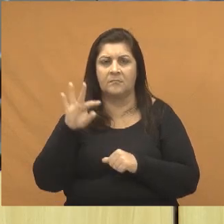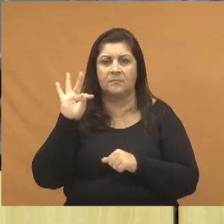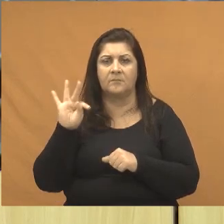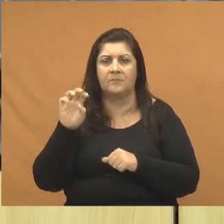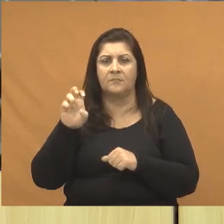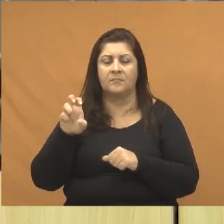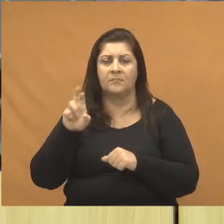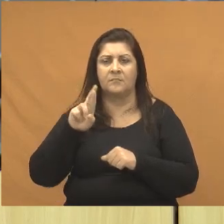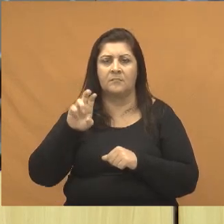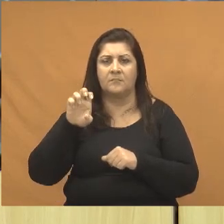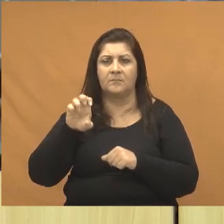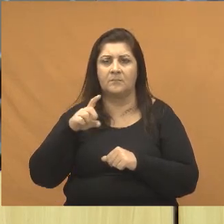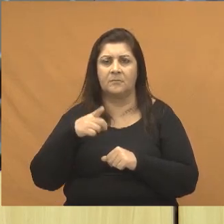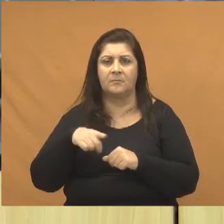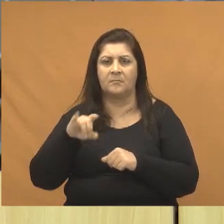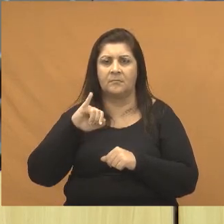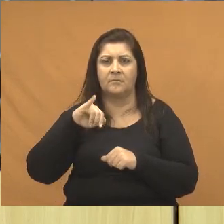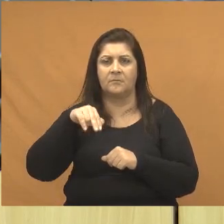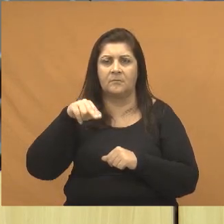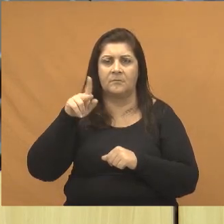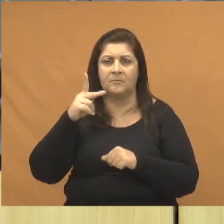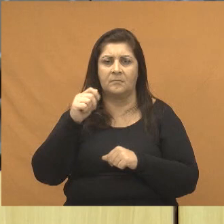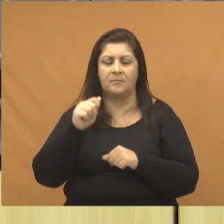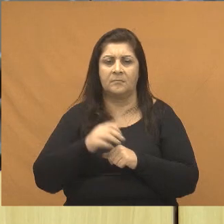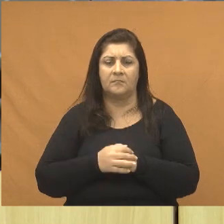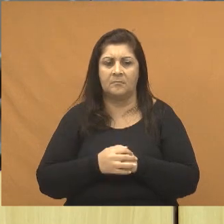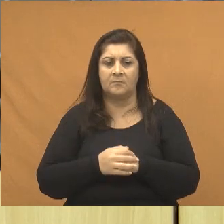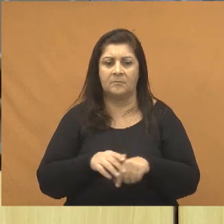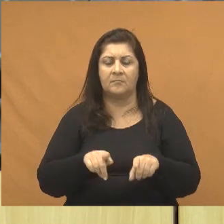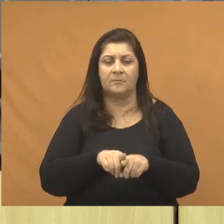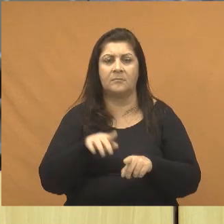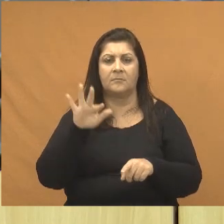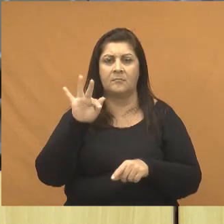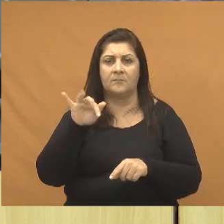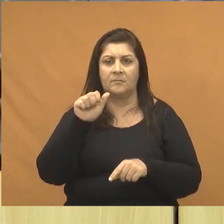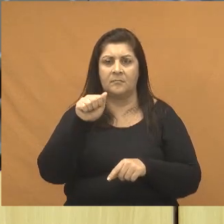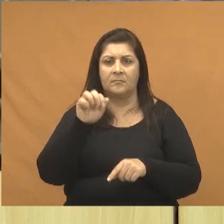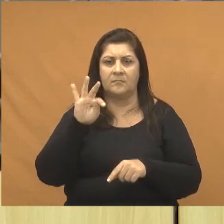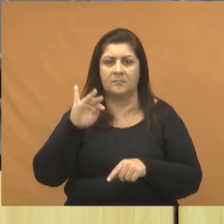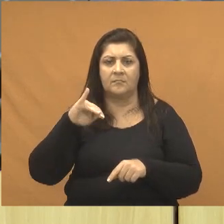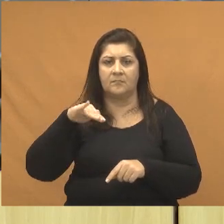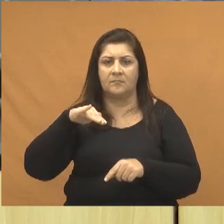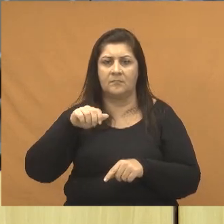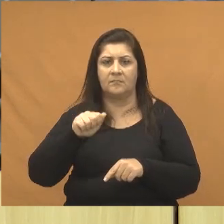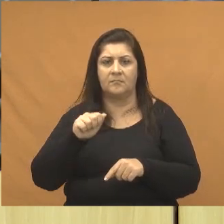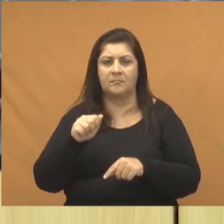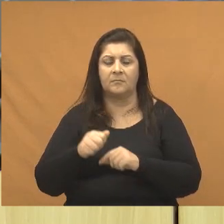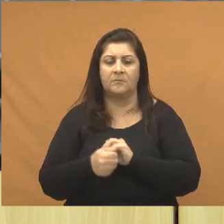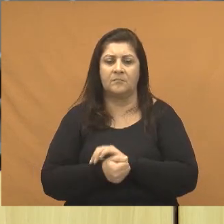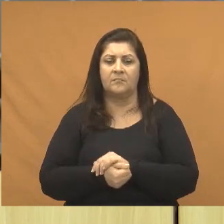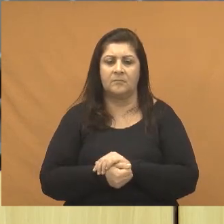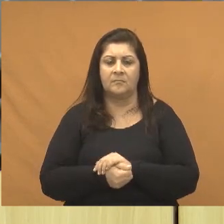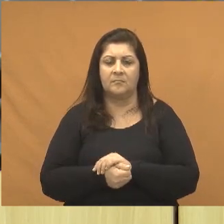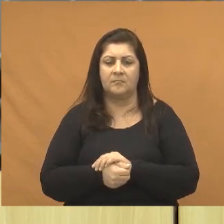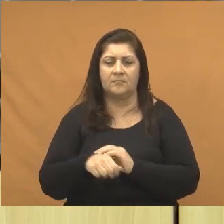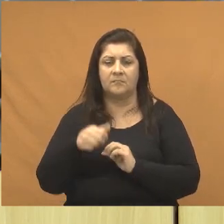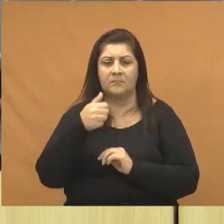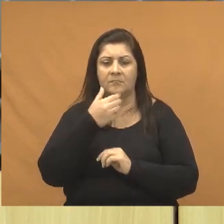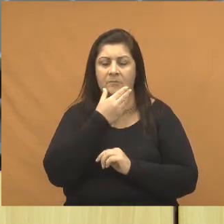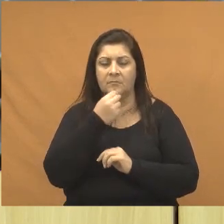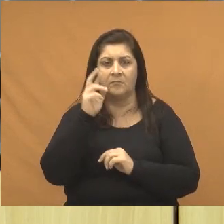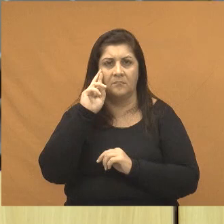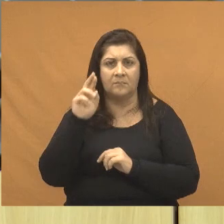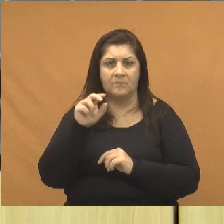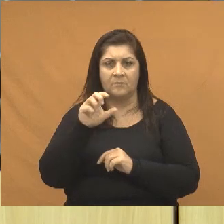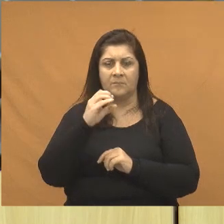Terezinha de Pindamonhangaba, senhora Fátima Aparecida de Carvalho, o senhor Olímpio